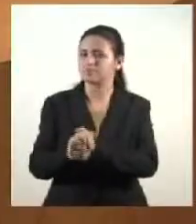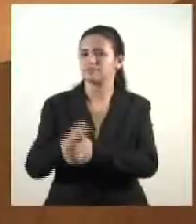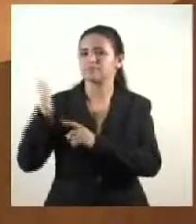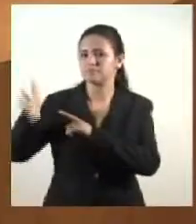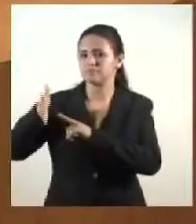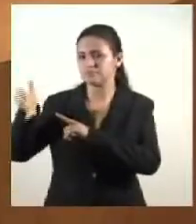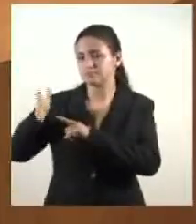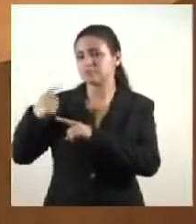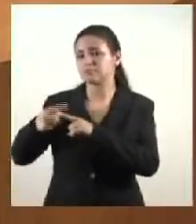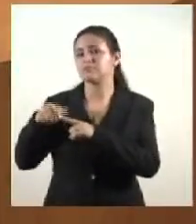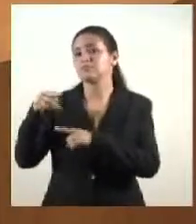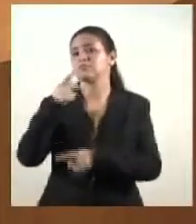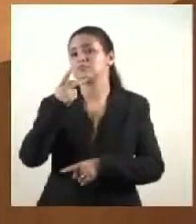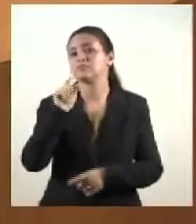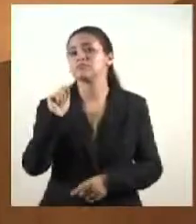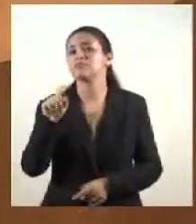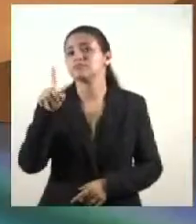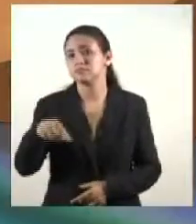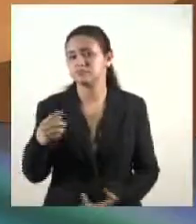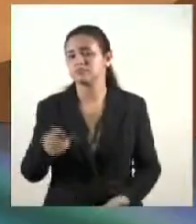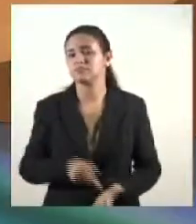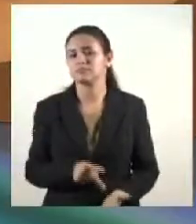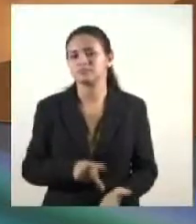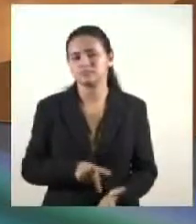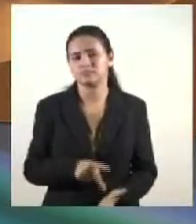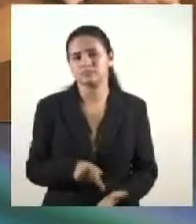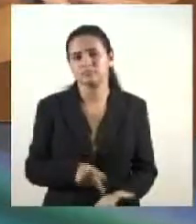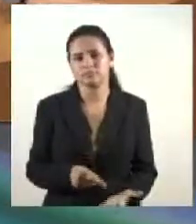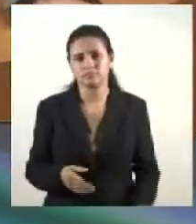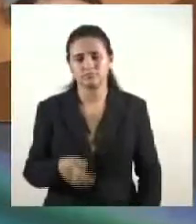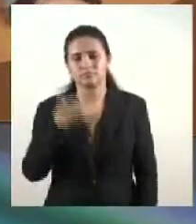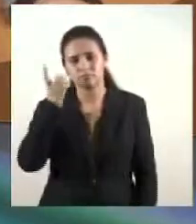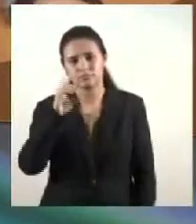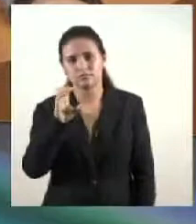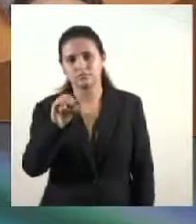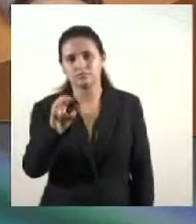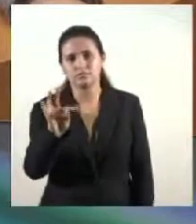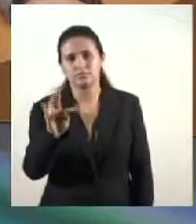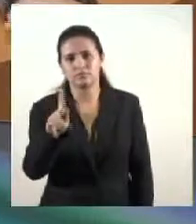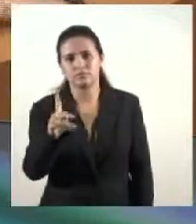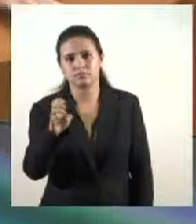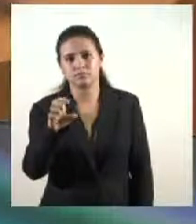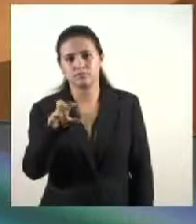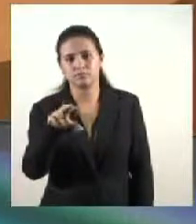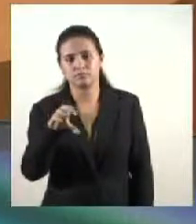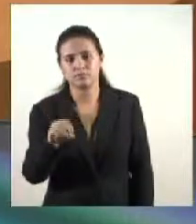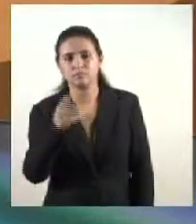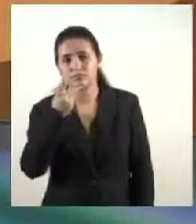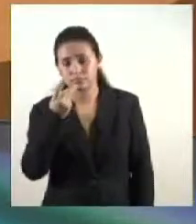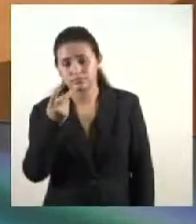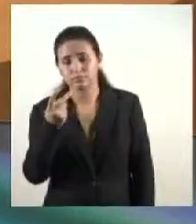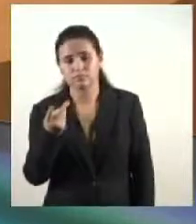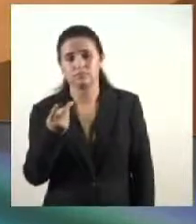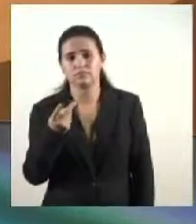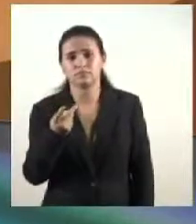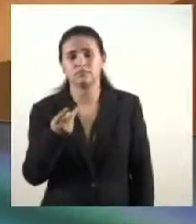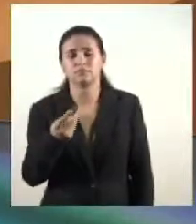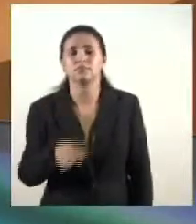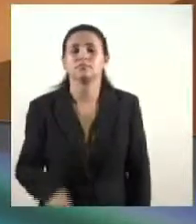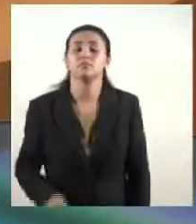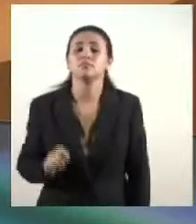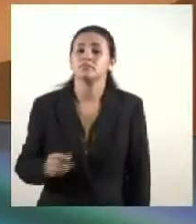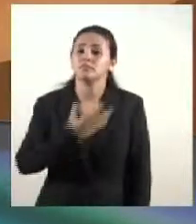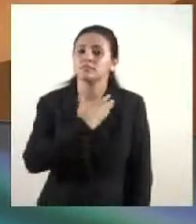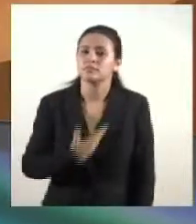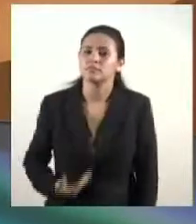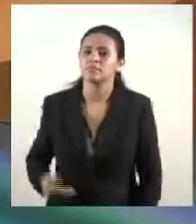é a realidade. E o deputado Otelino falou isso aqui da tribuna também, que o governador Flávio está chamando mais 1.500